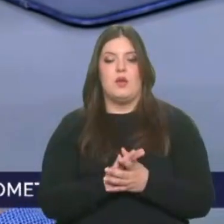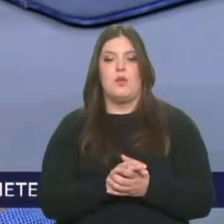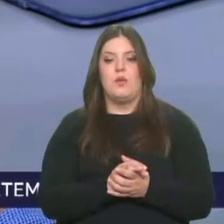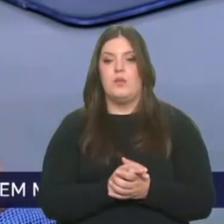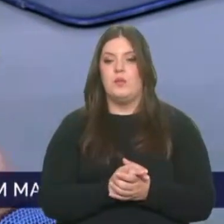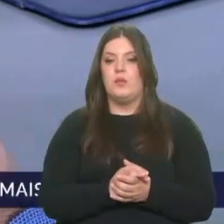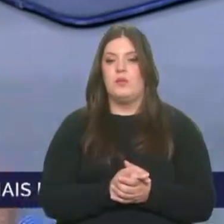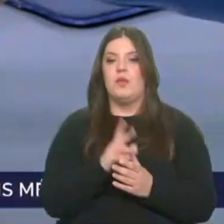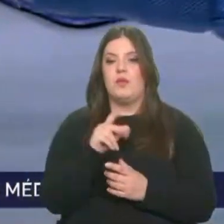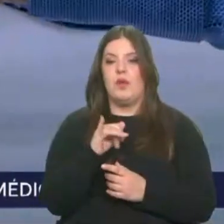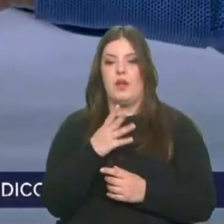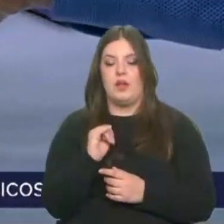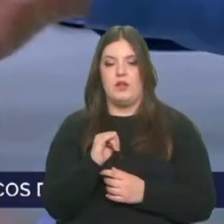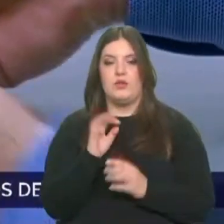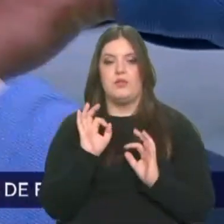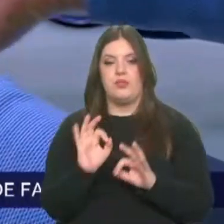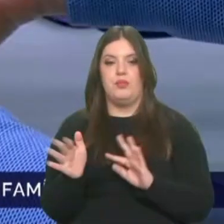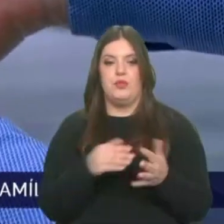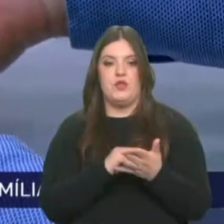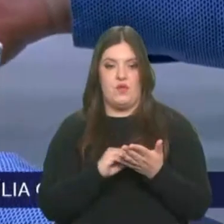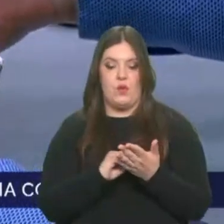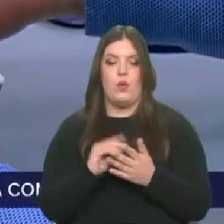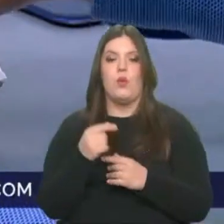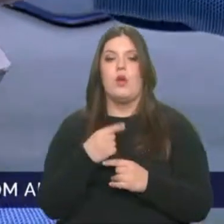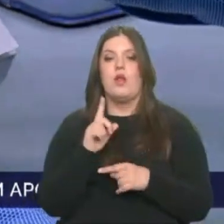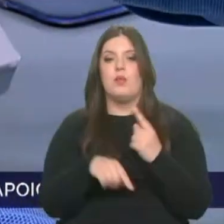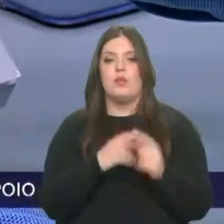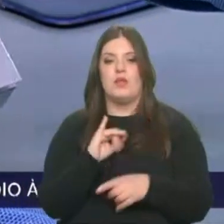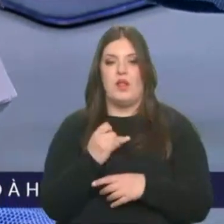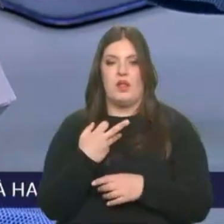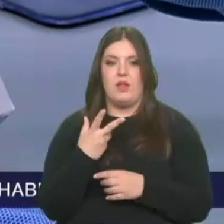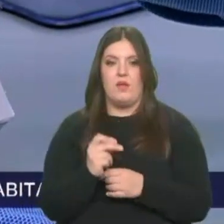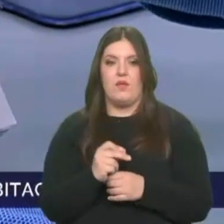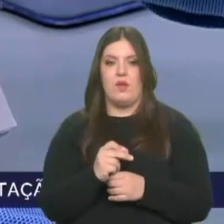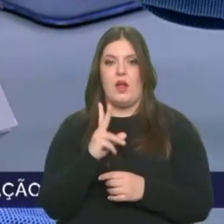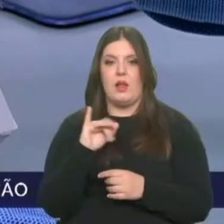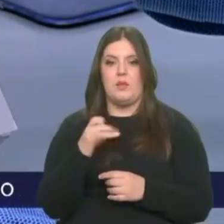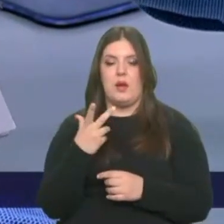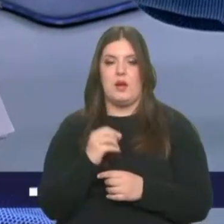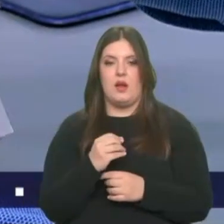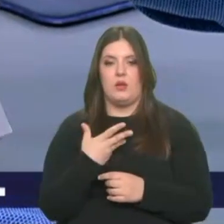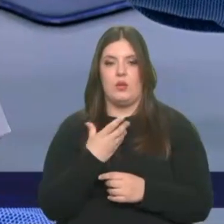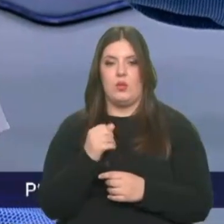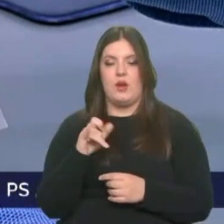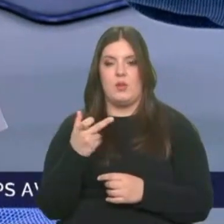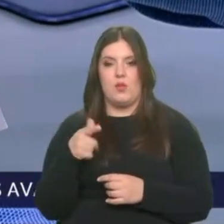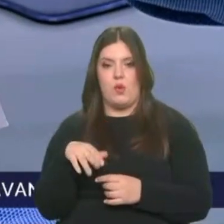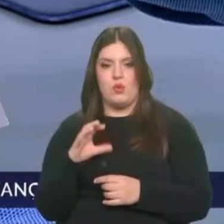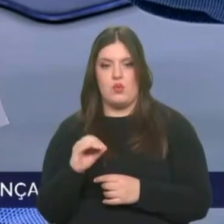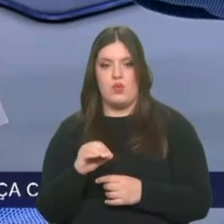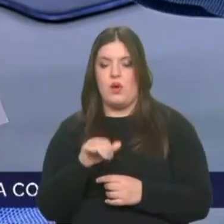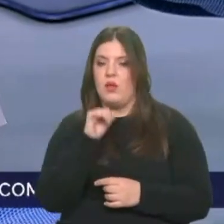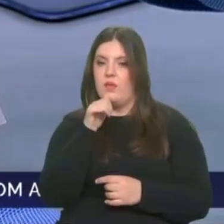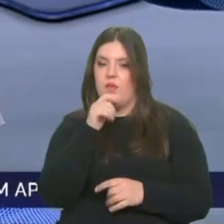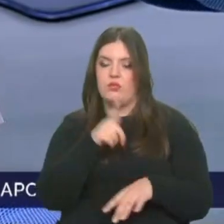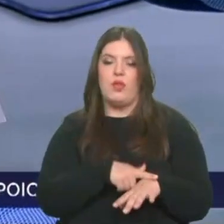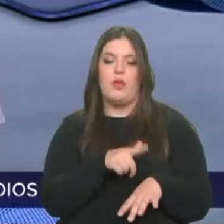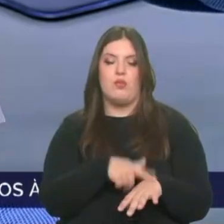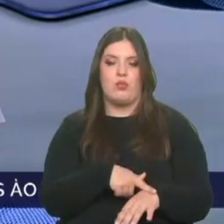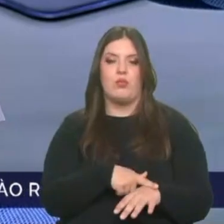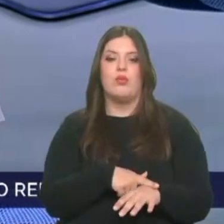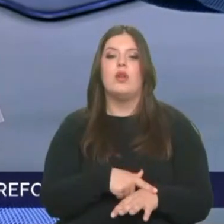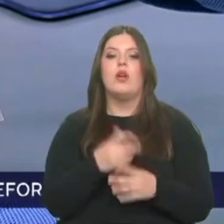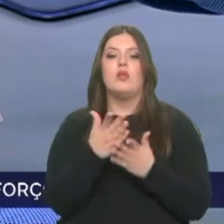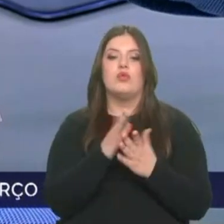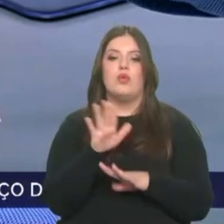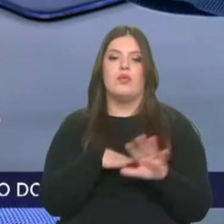e Ed Ferris Jabre. Depois da gradiva Almanaque do Carbono, ainda vamos a tempo. É um estudo